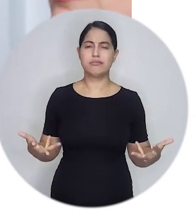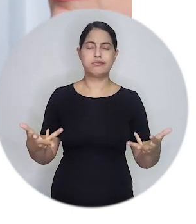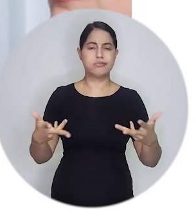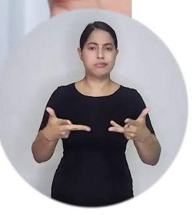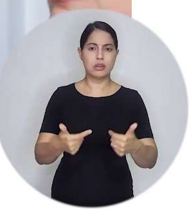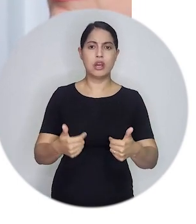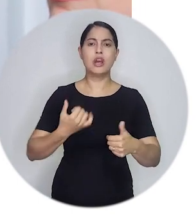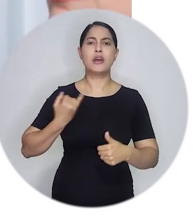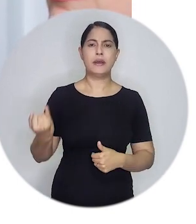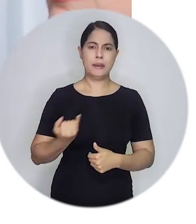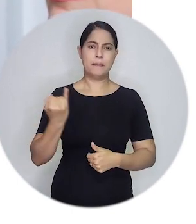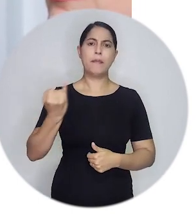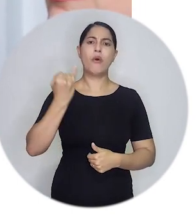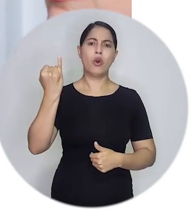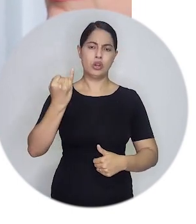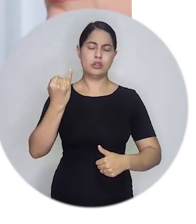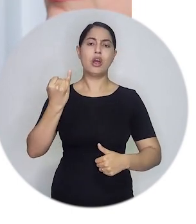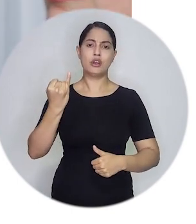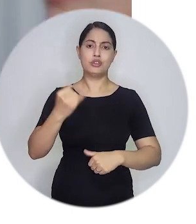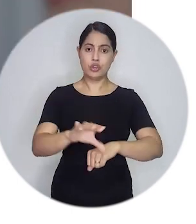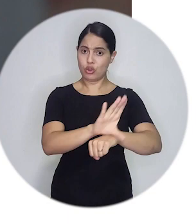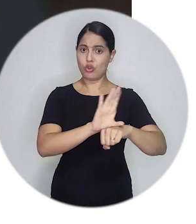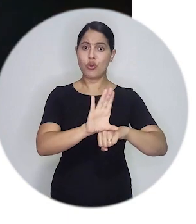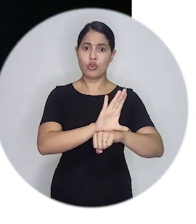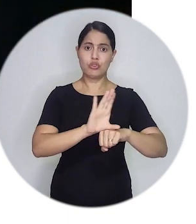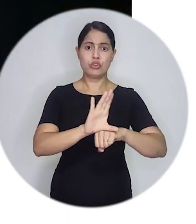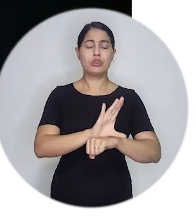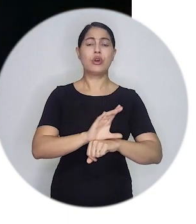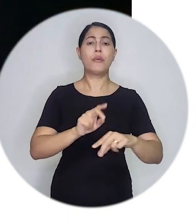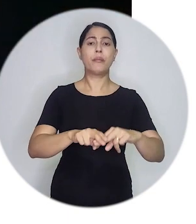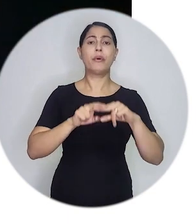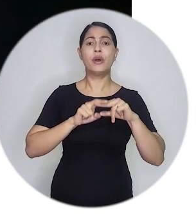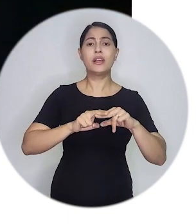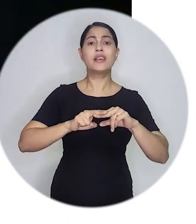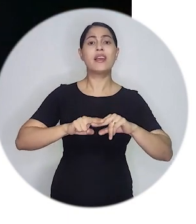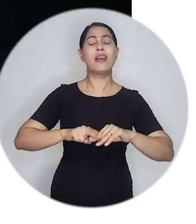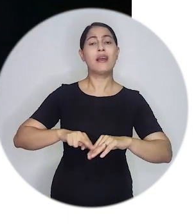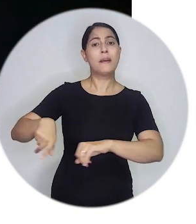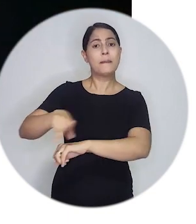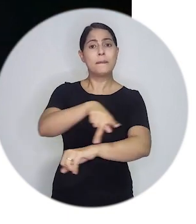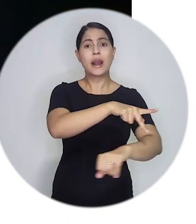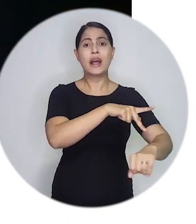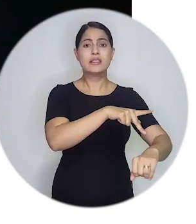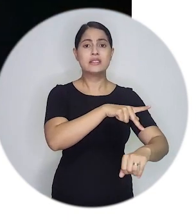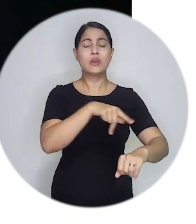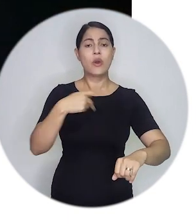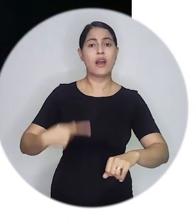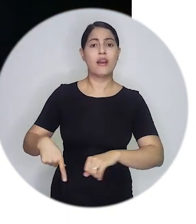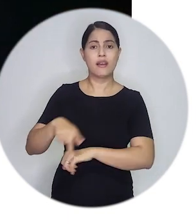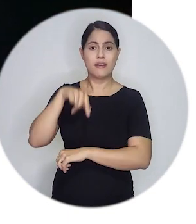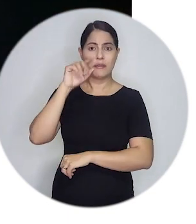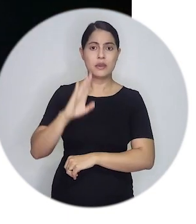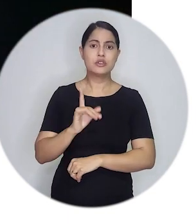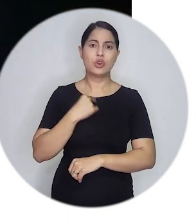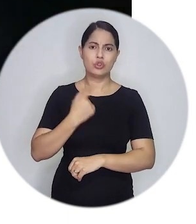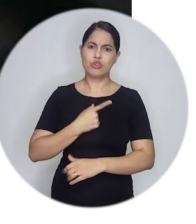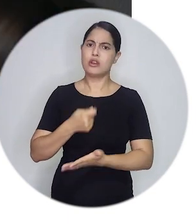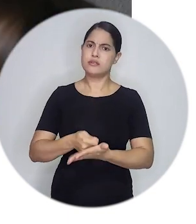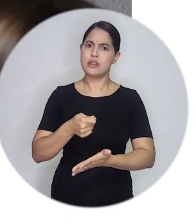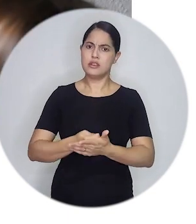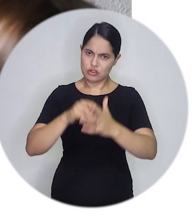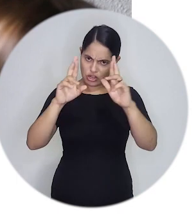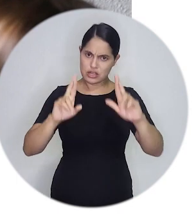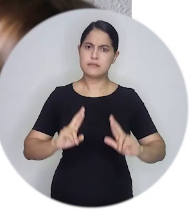assim, com essa missão tão nobre, tão constitucionalmente considerada para os pilares da nossa República,